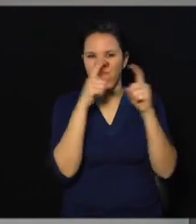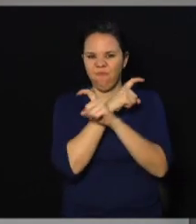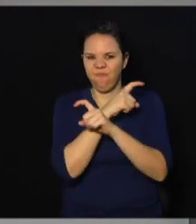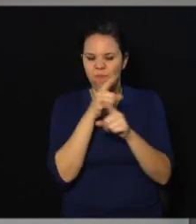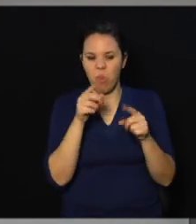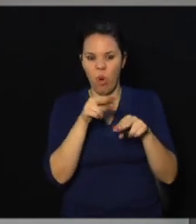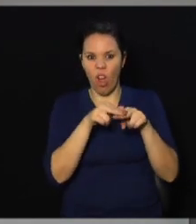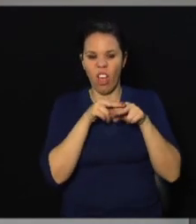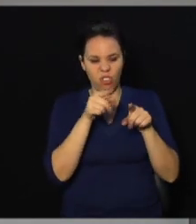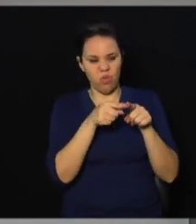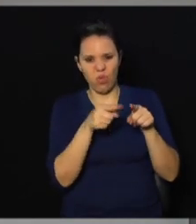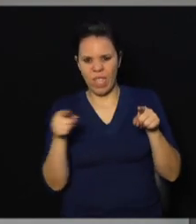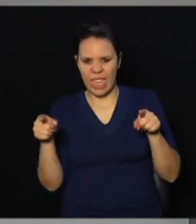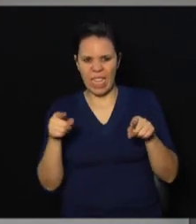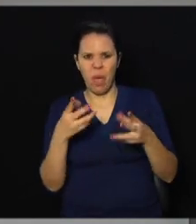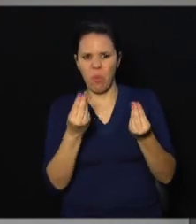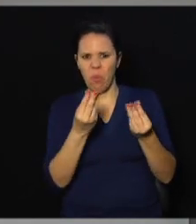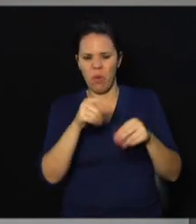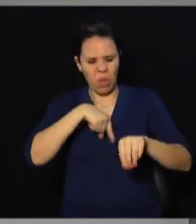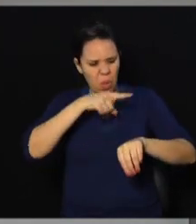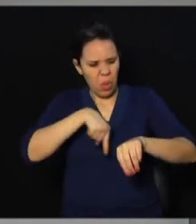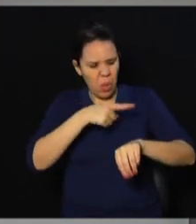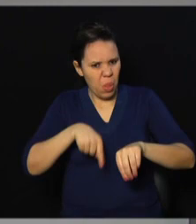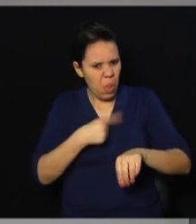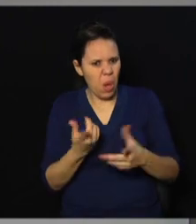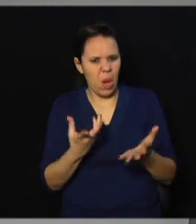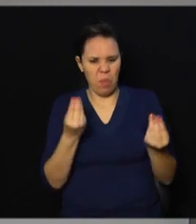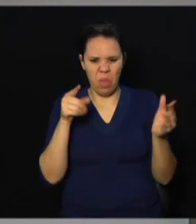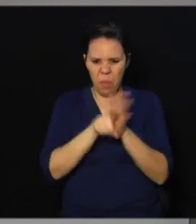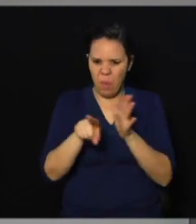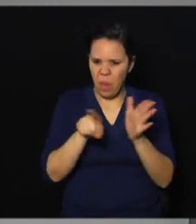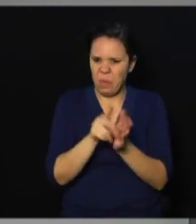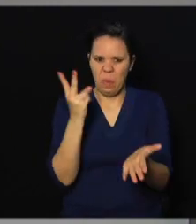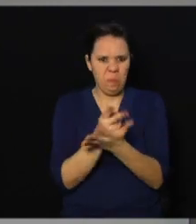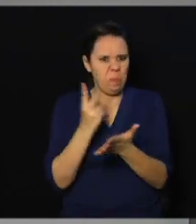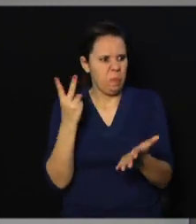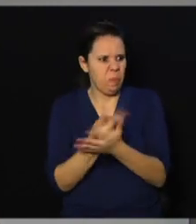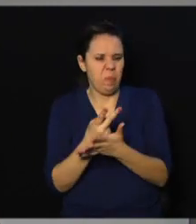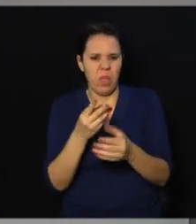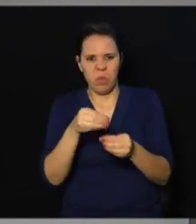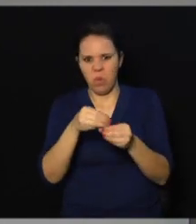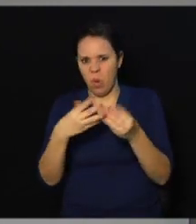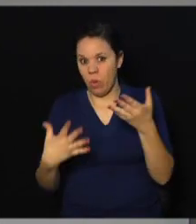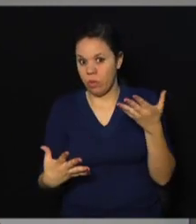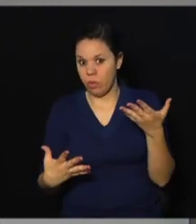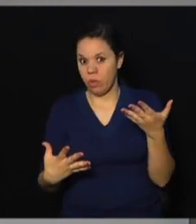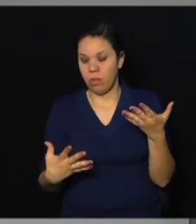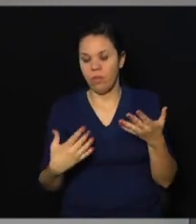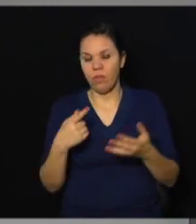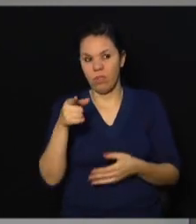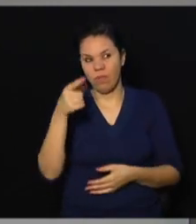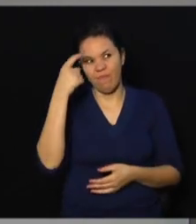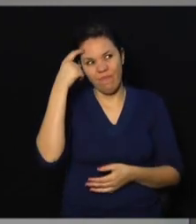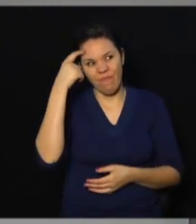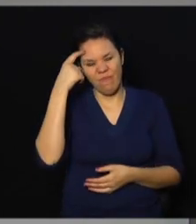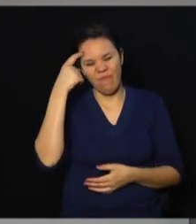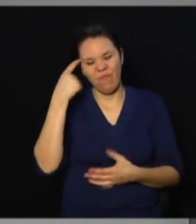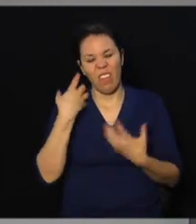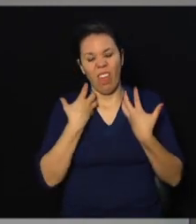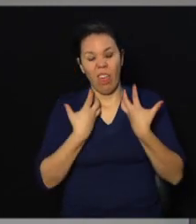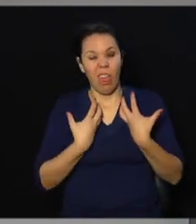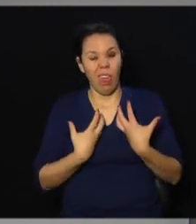pelo tempo. É muito tempo de prova e muitas questões da mesma coisa, né? Então eu acho que acaba que você fica mais